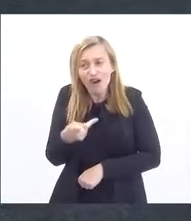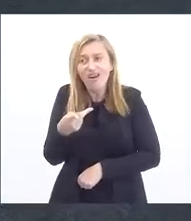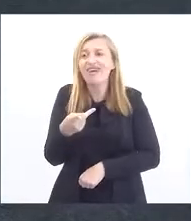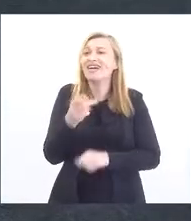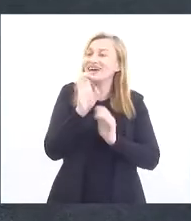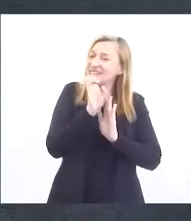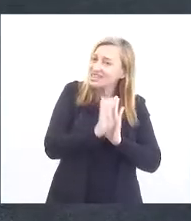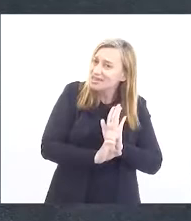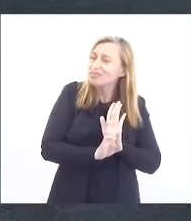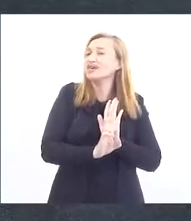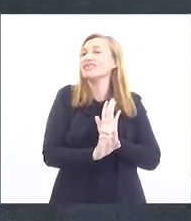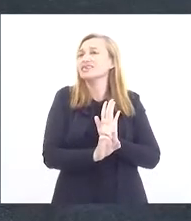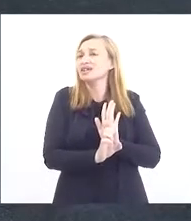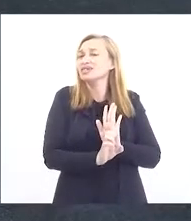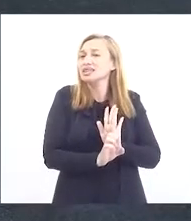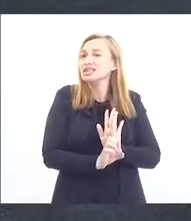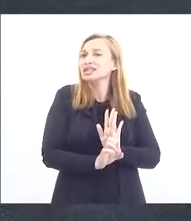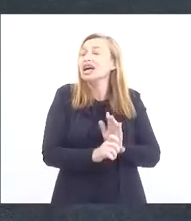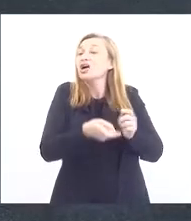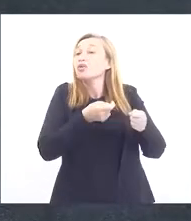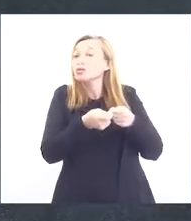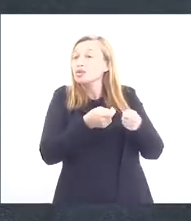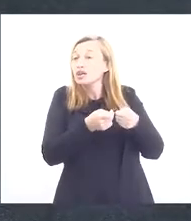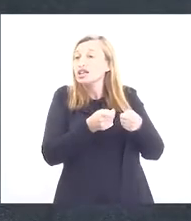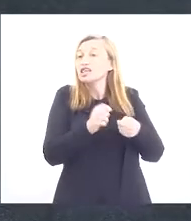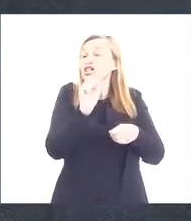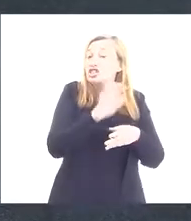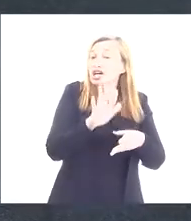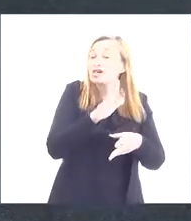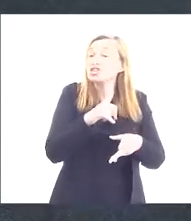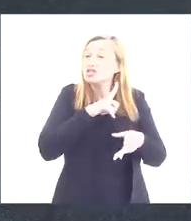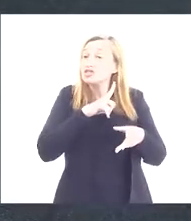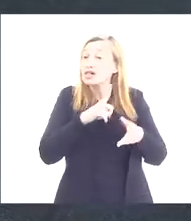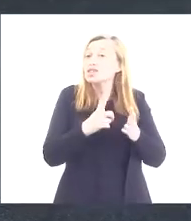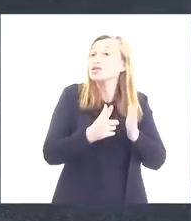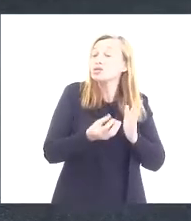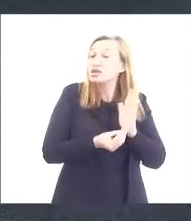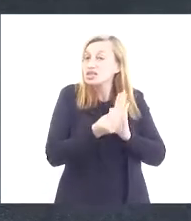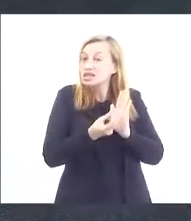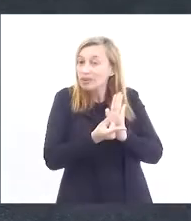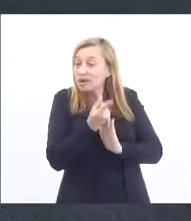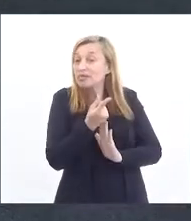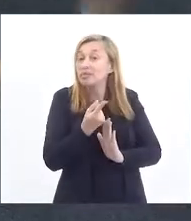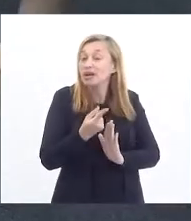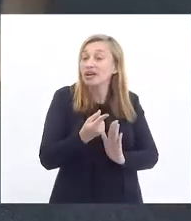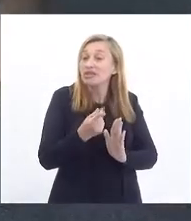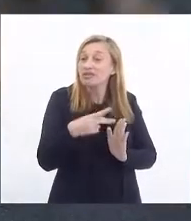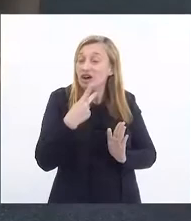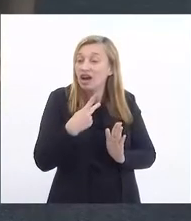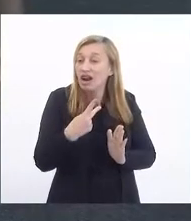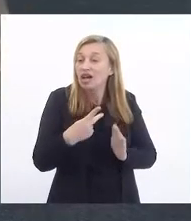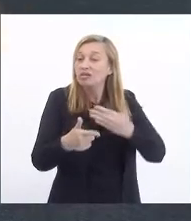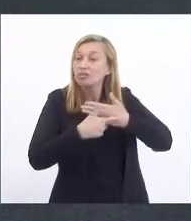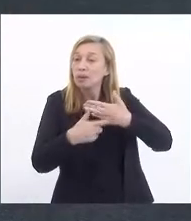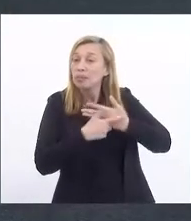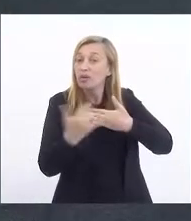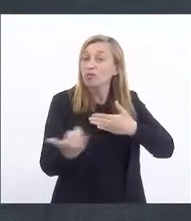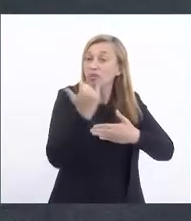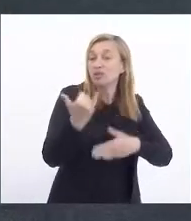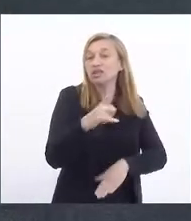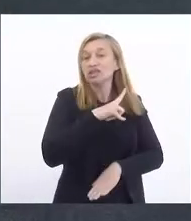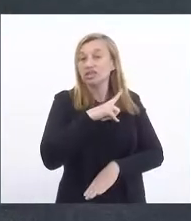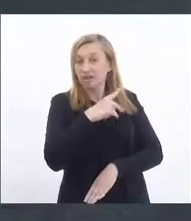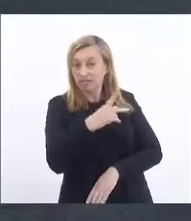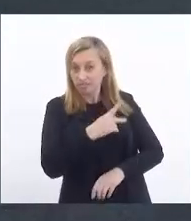emendas para que a controladoria tivesse um orçamento para fazer frente a esse papel tão relevante que ela